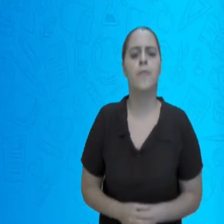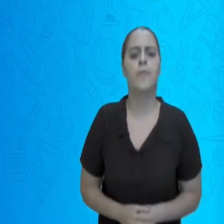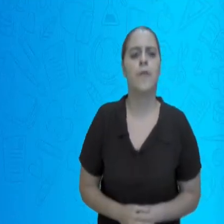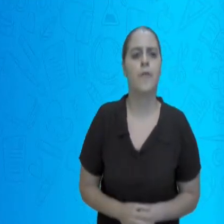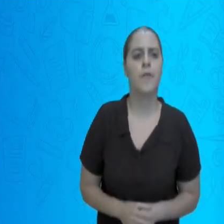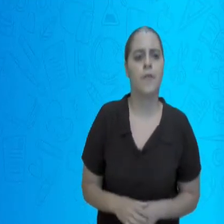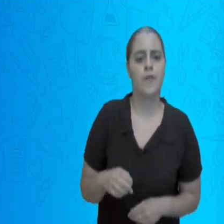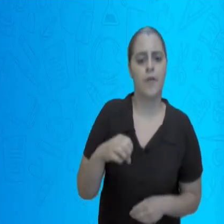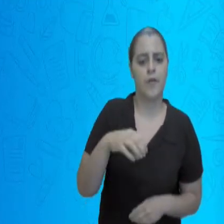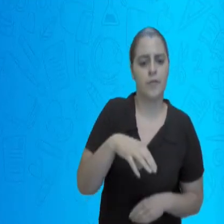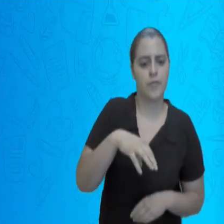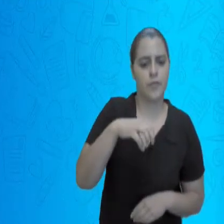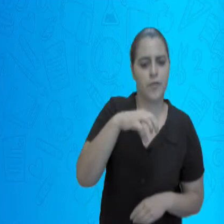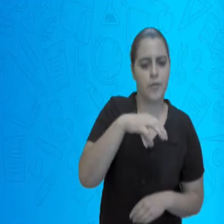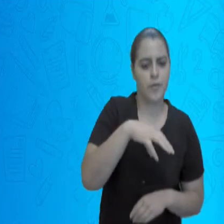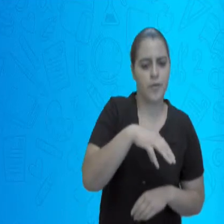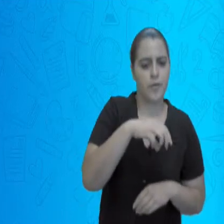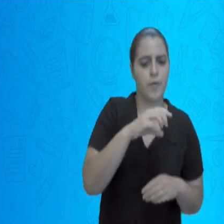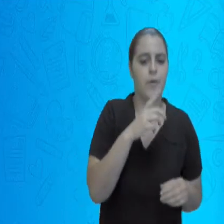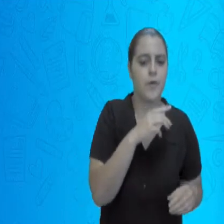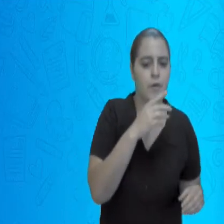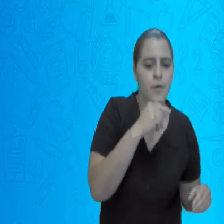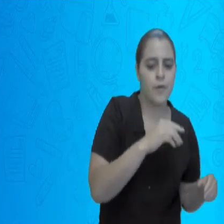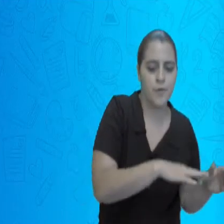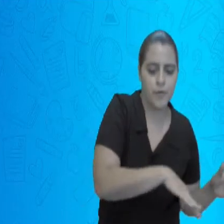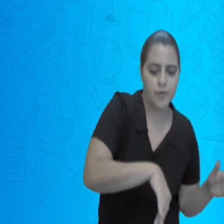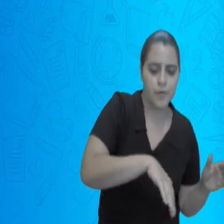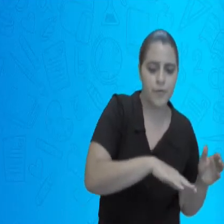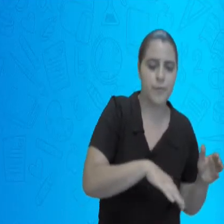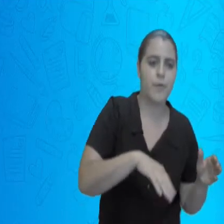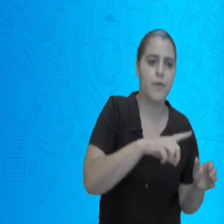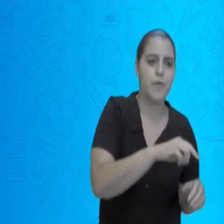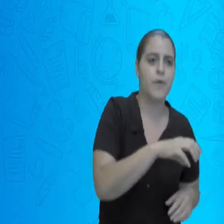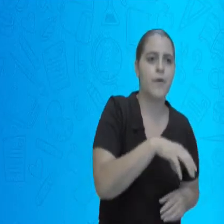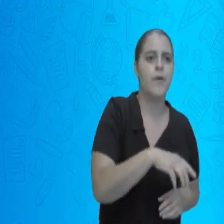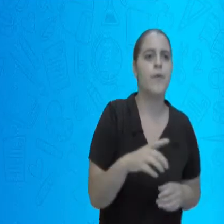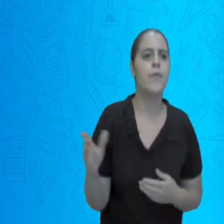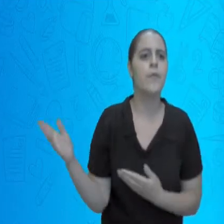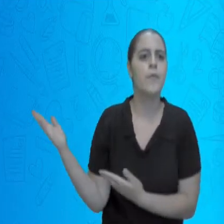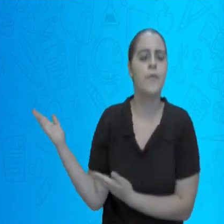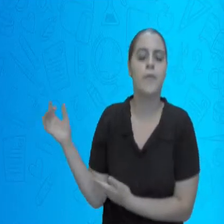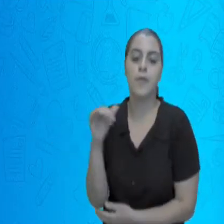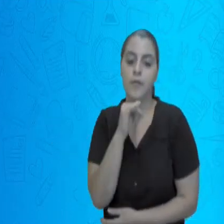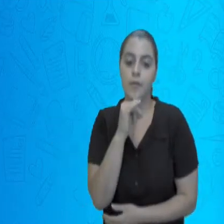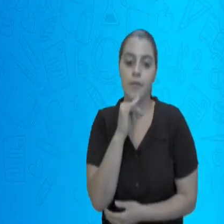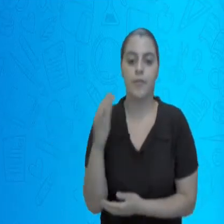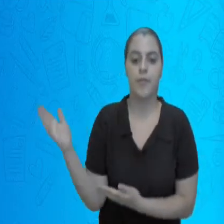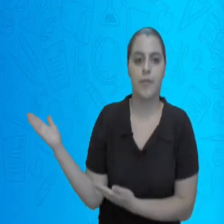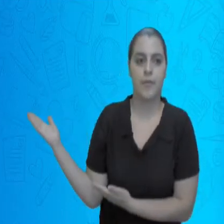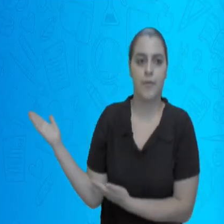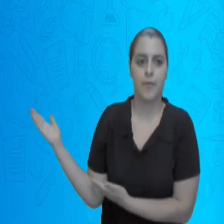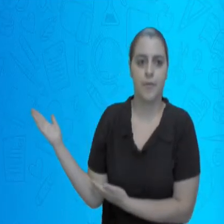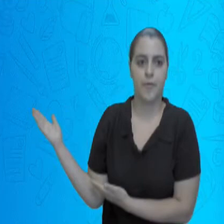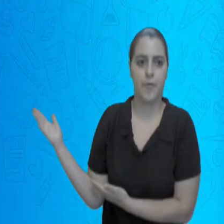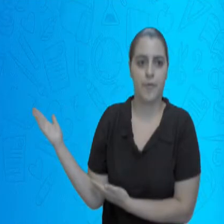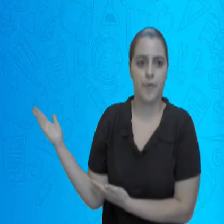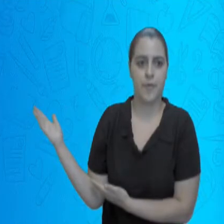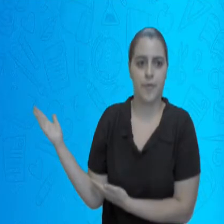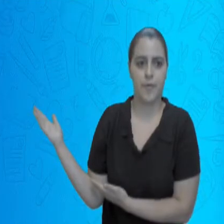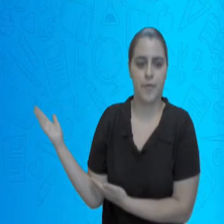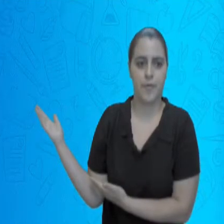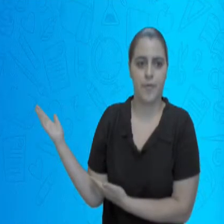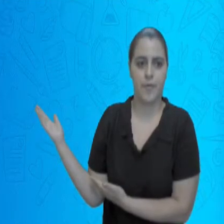As algas, que vocês veem aqui, e vamos ter como exemplo de protozoário a